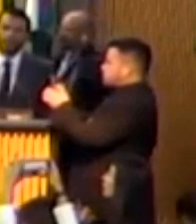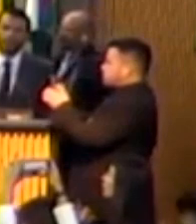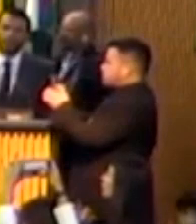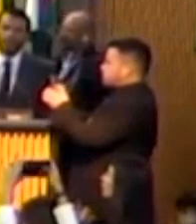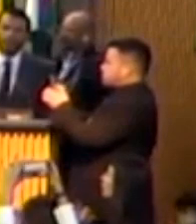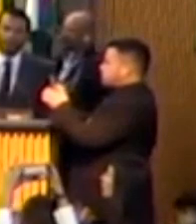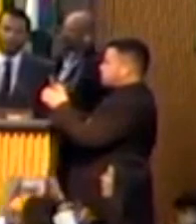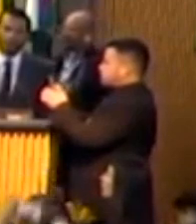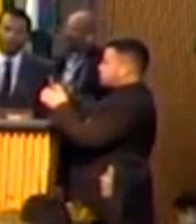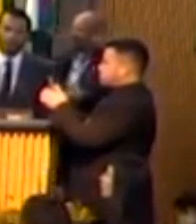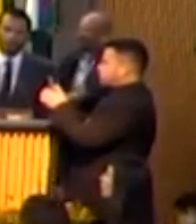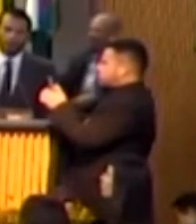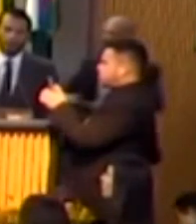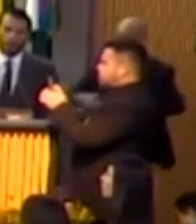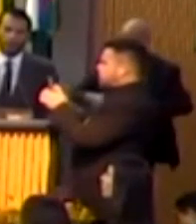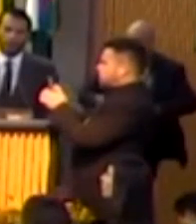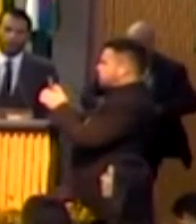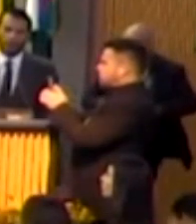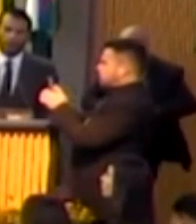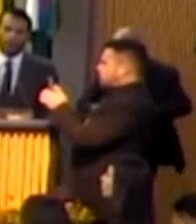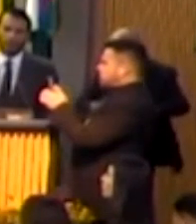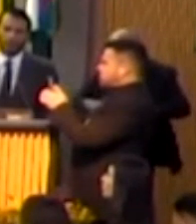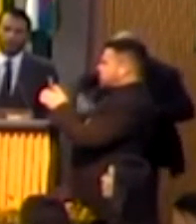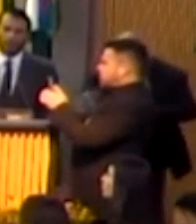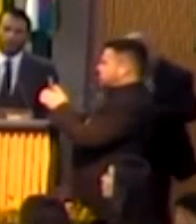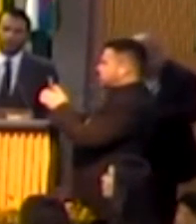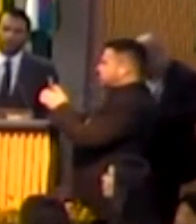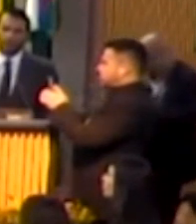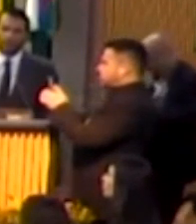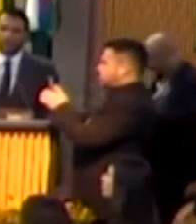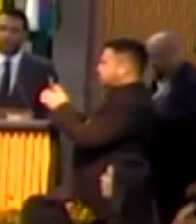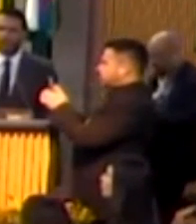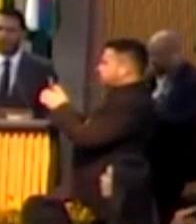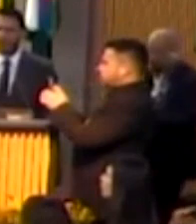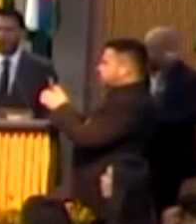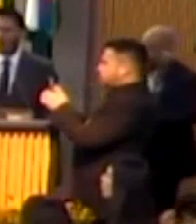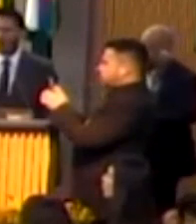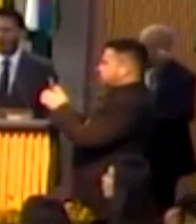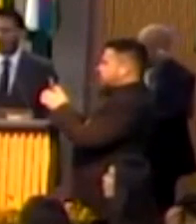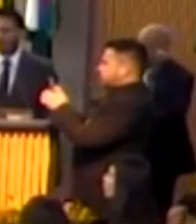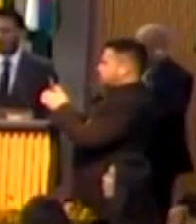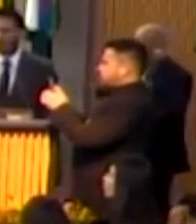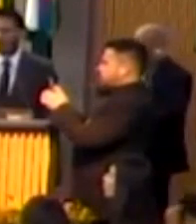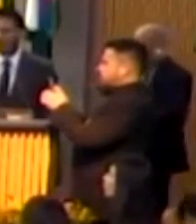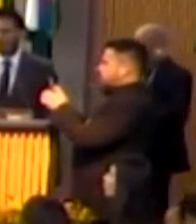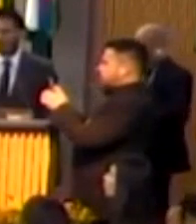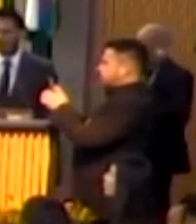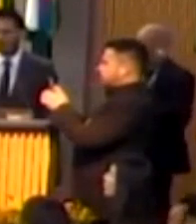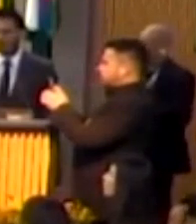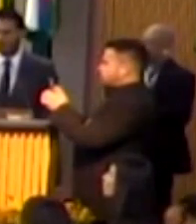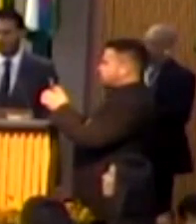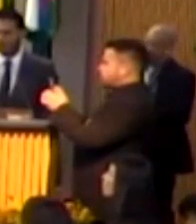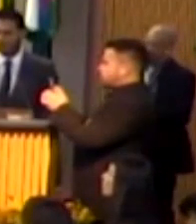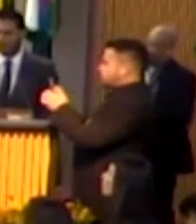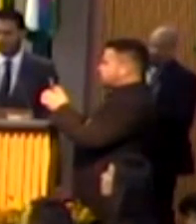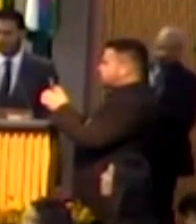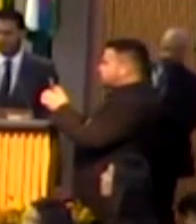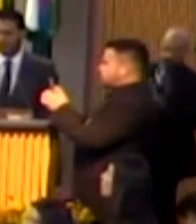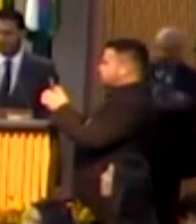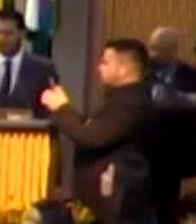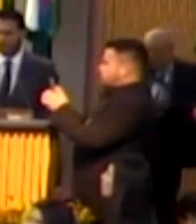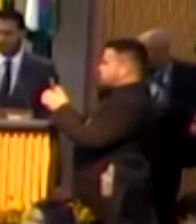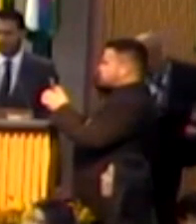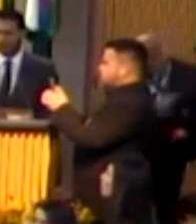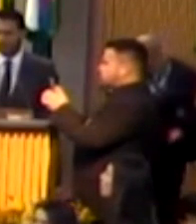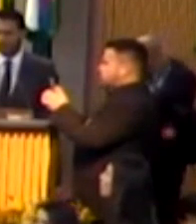o centrão teve que fazer outros Ministérios tirar alguns ministros e colocar a galera do centrão o Lula foi abraçou agora o Fuca ontem durante